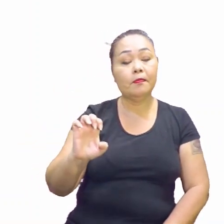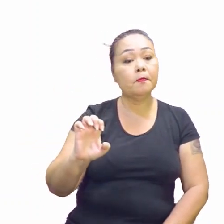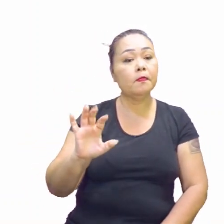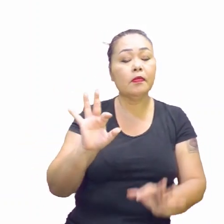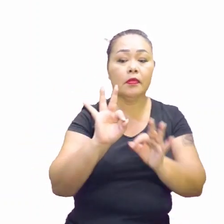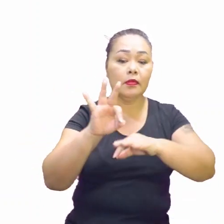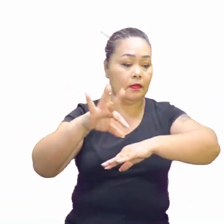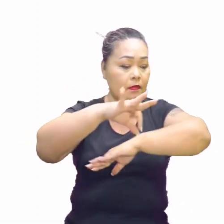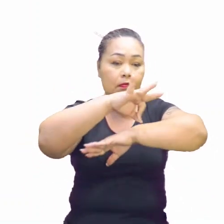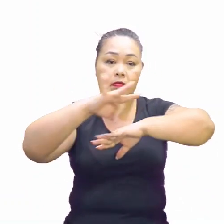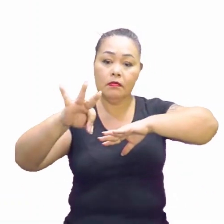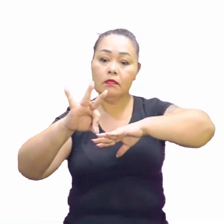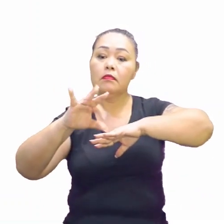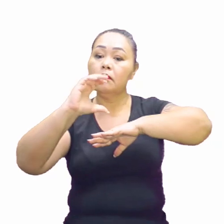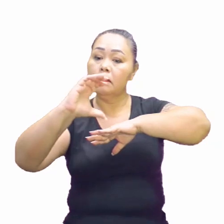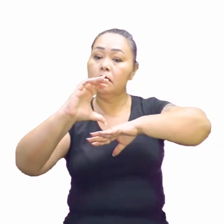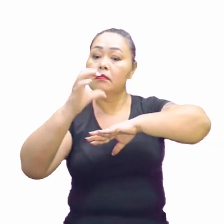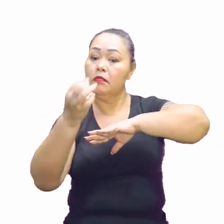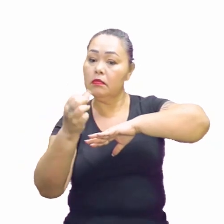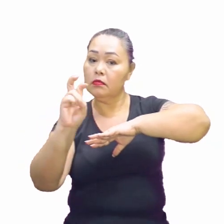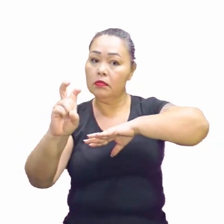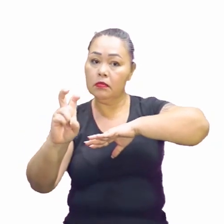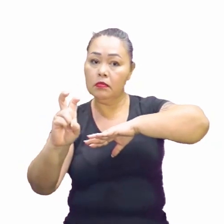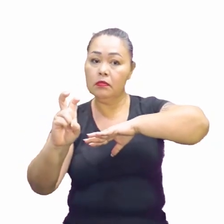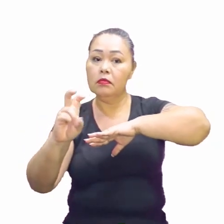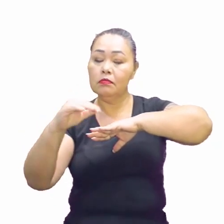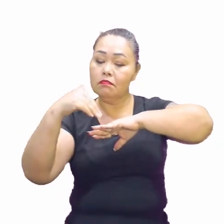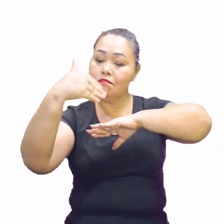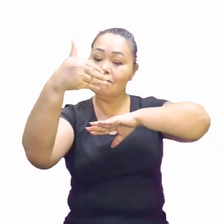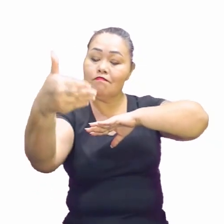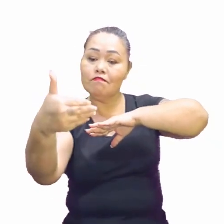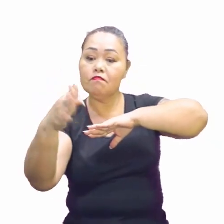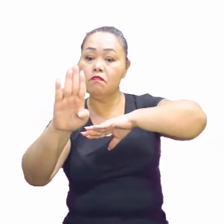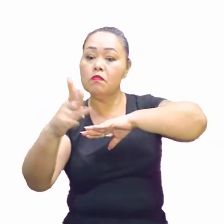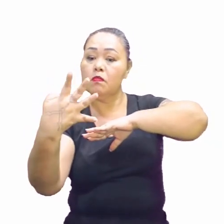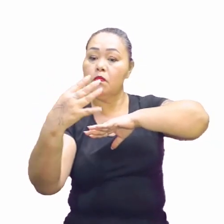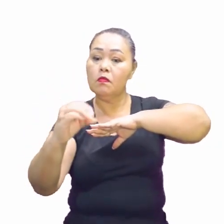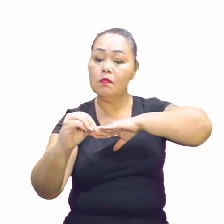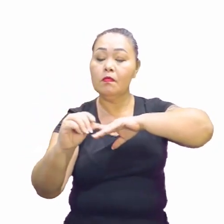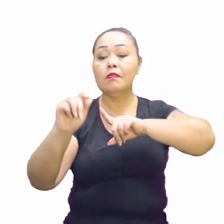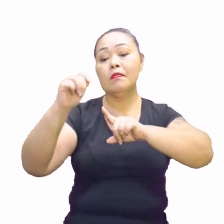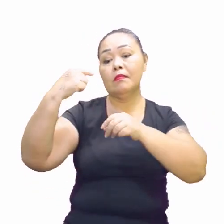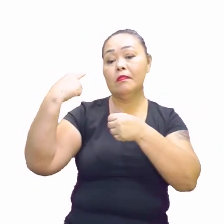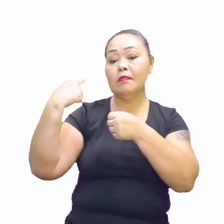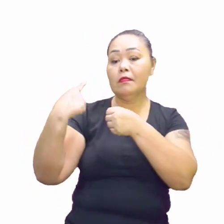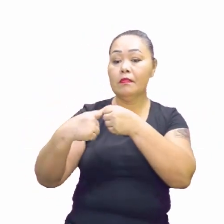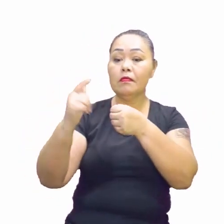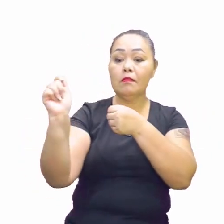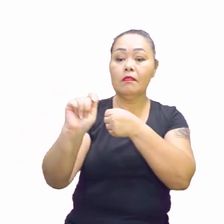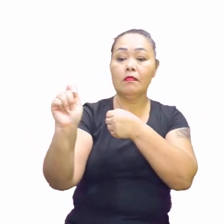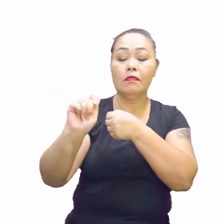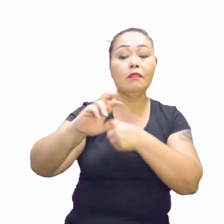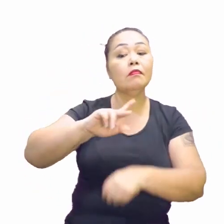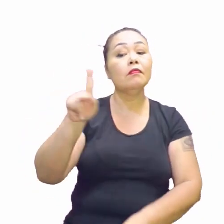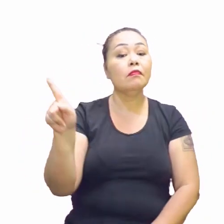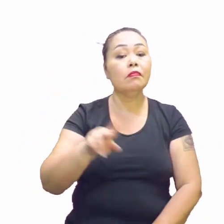linha C65, travessão B40, Ariquemes, professor